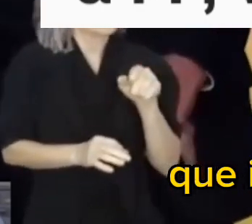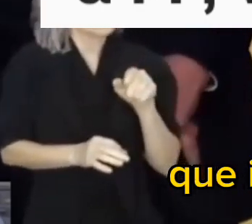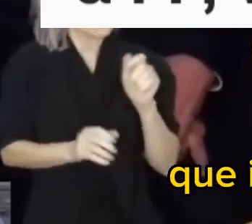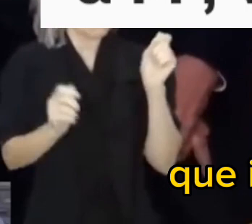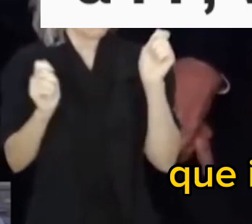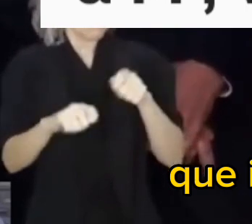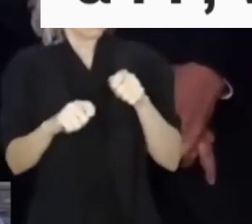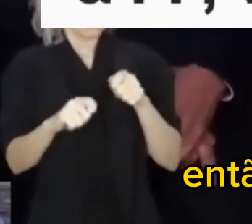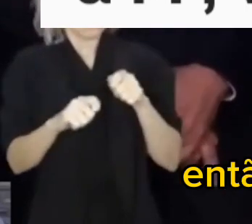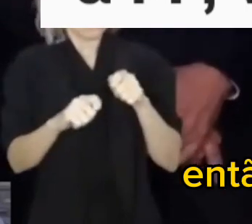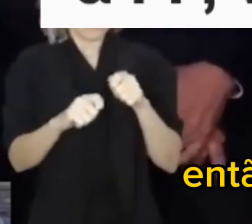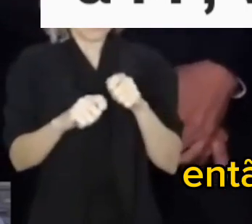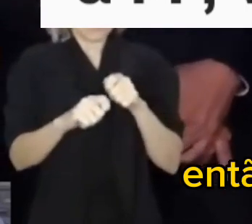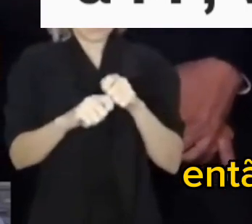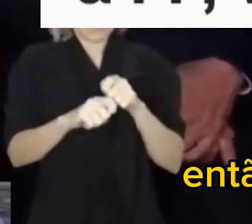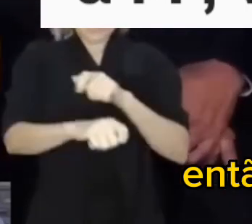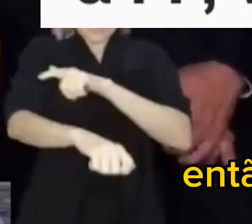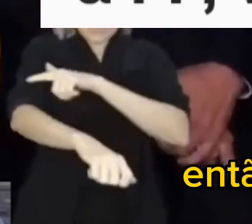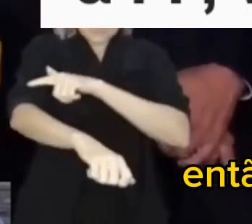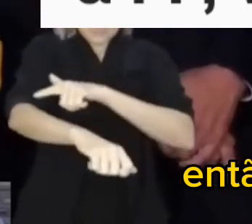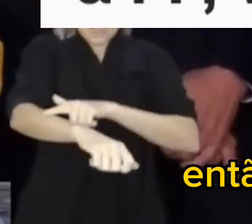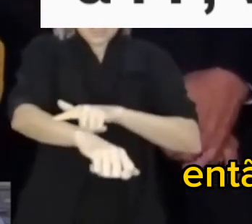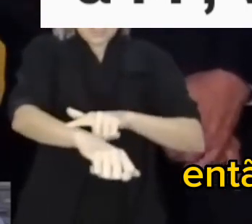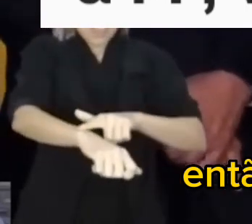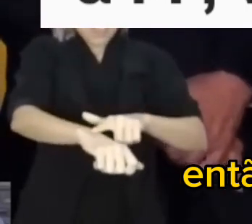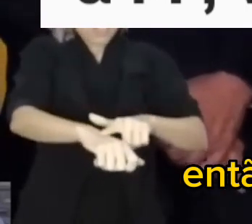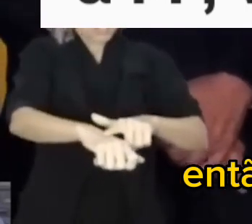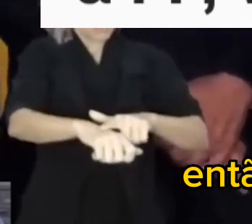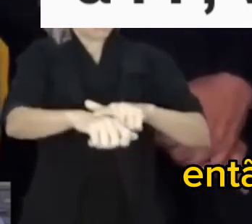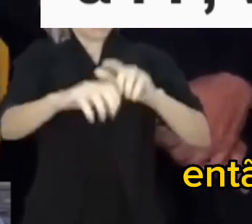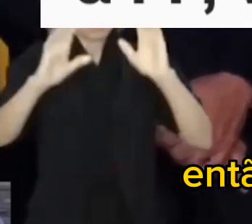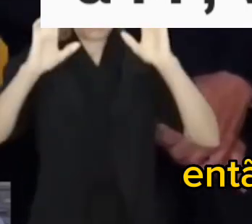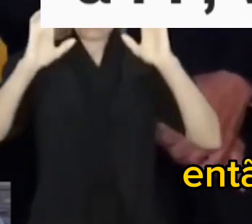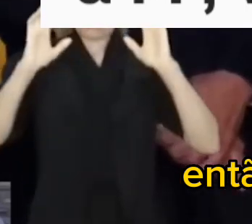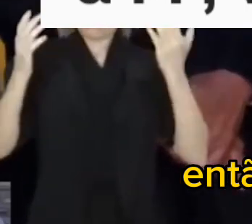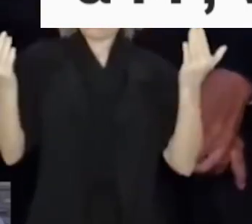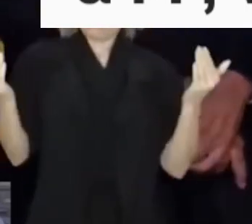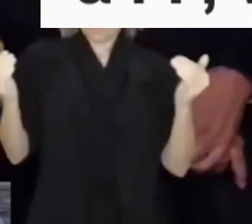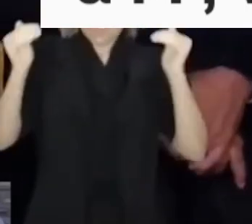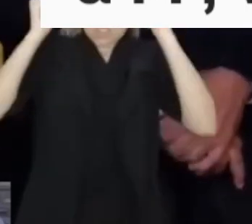combater a violência. Então, pessoal, o governo Lula baixa novo decreto de armas.